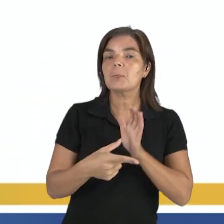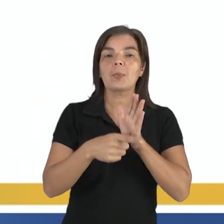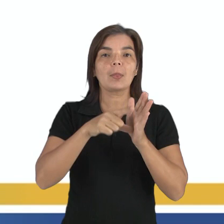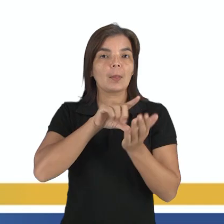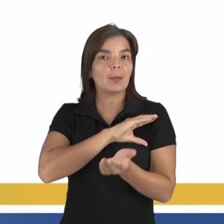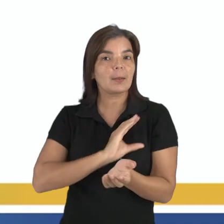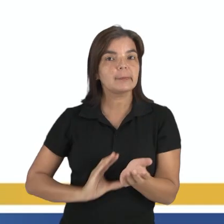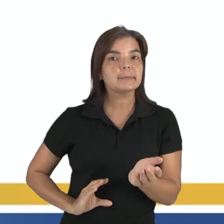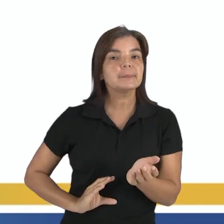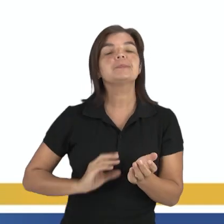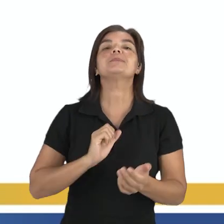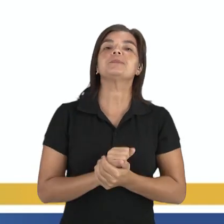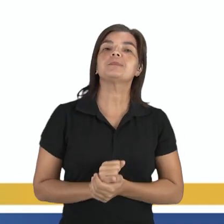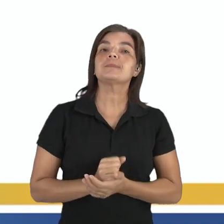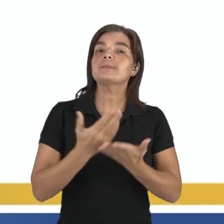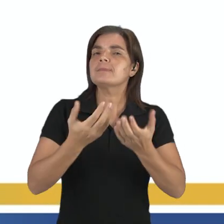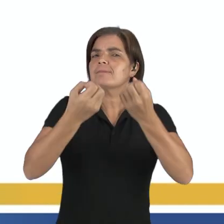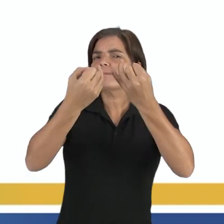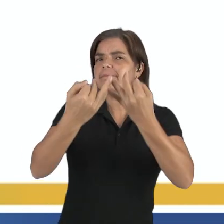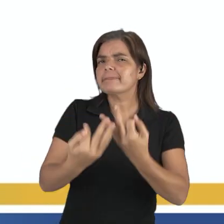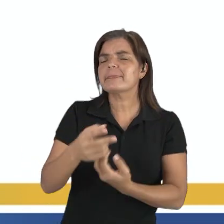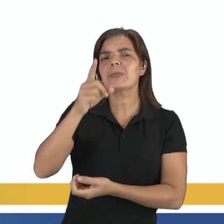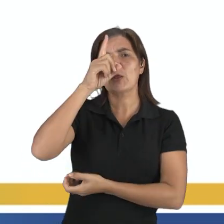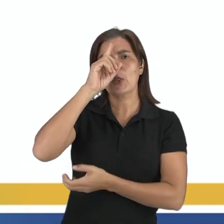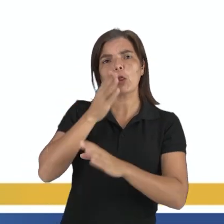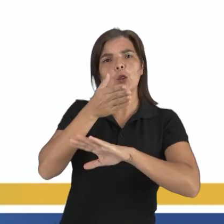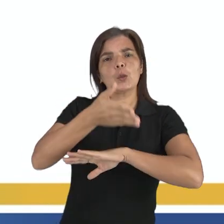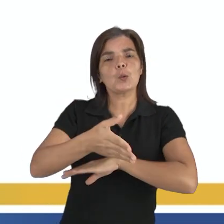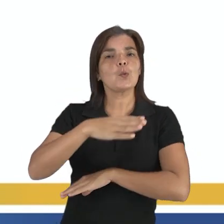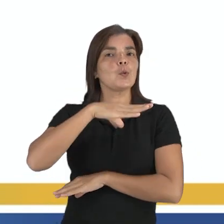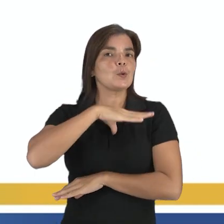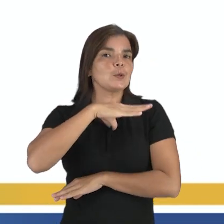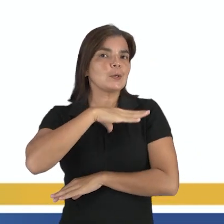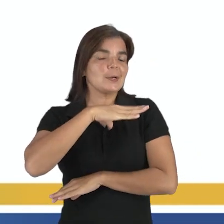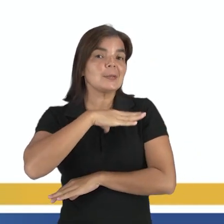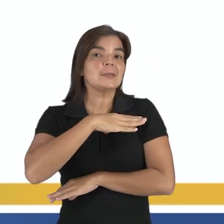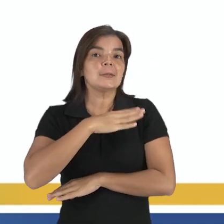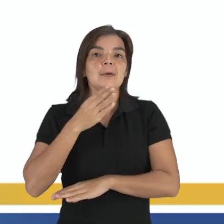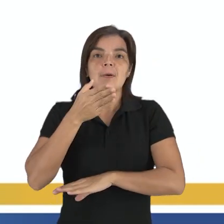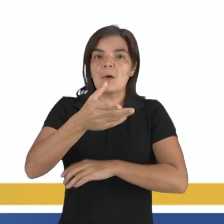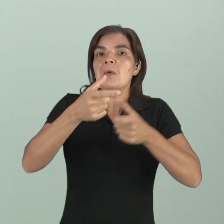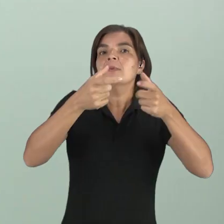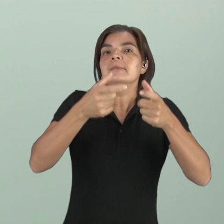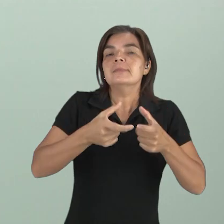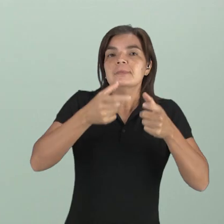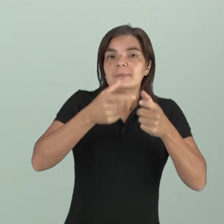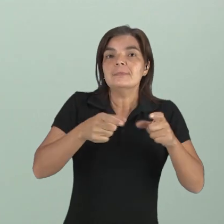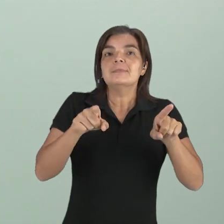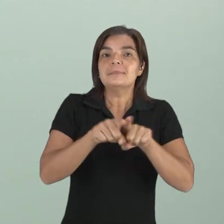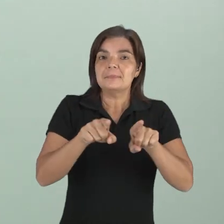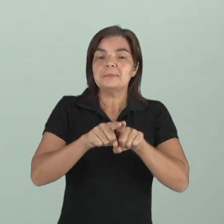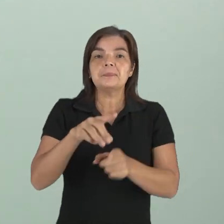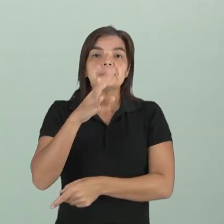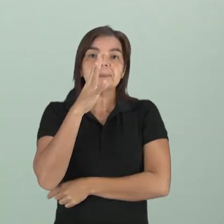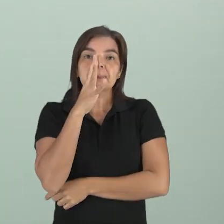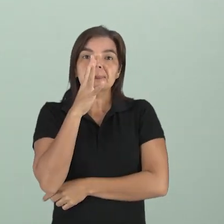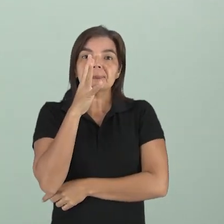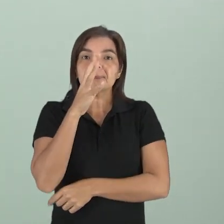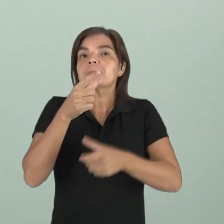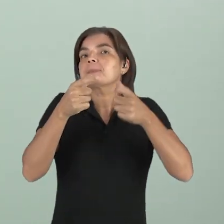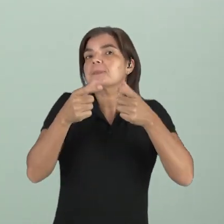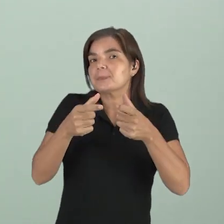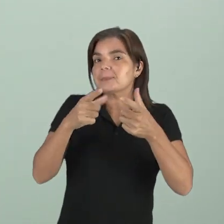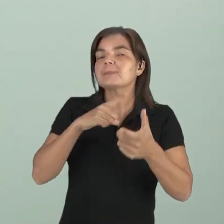1.000 anos antes de Cristo, eles iam, todos da cidade dos gregos, iam para esse lugar e ali assistiam,